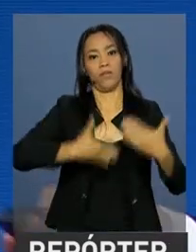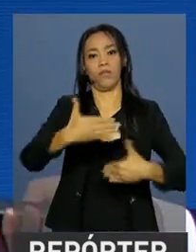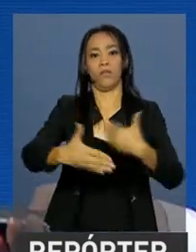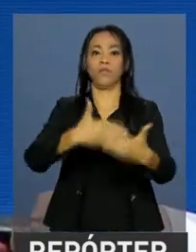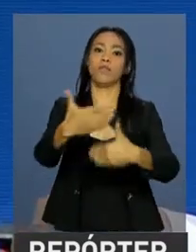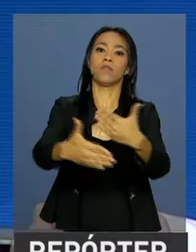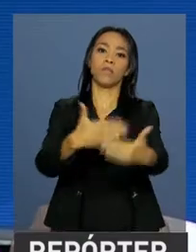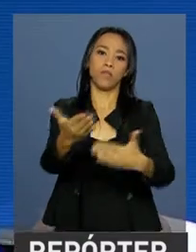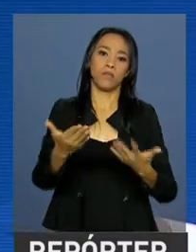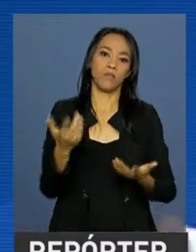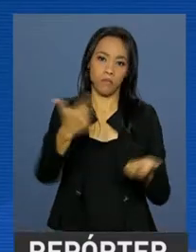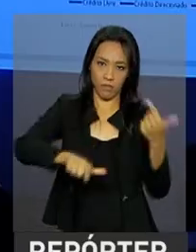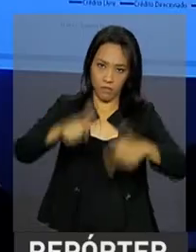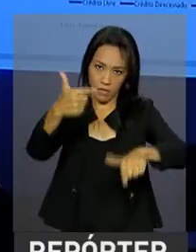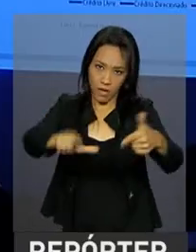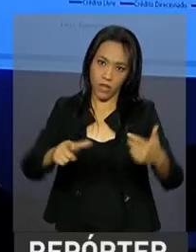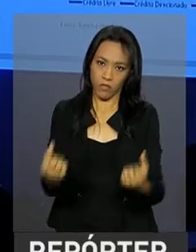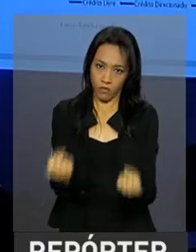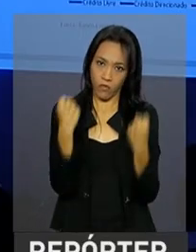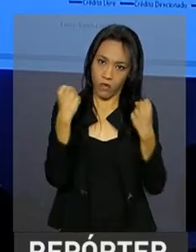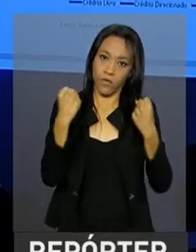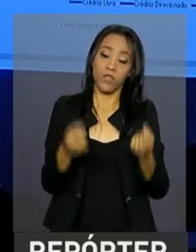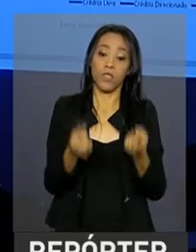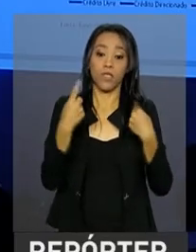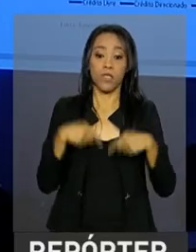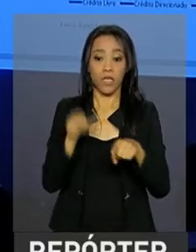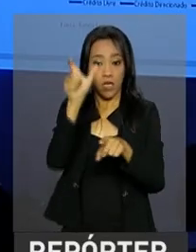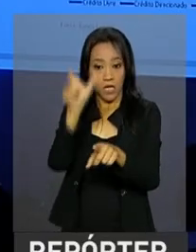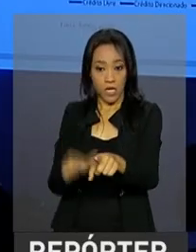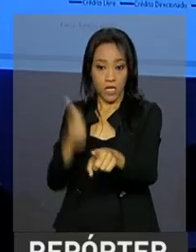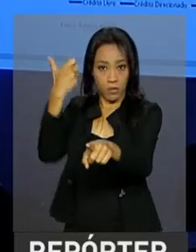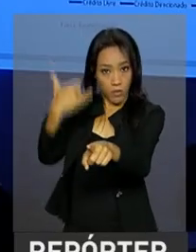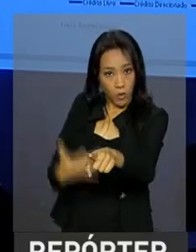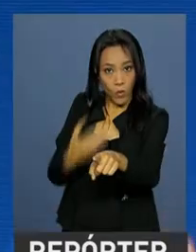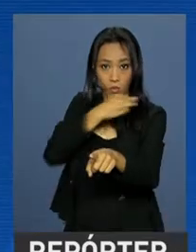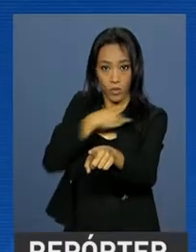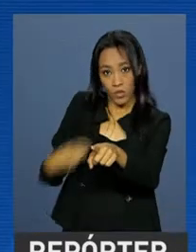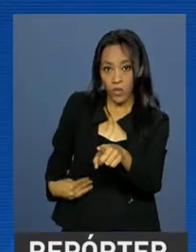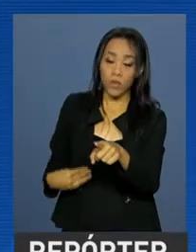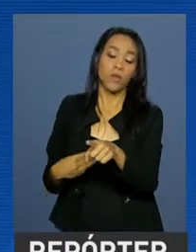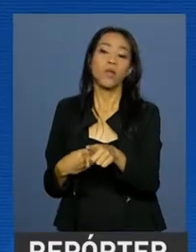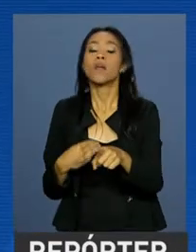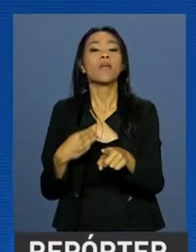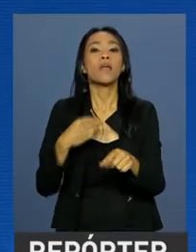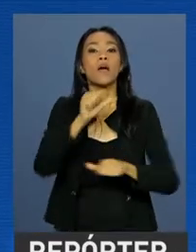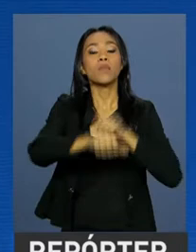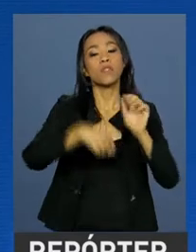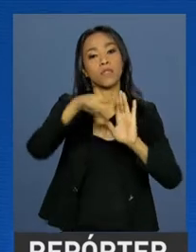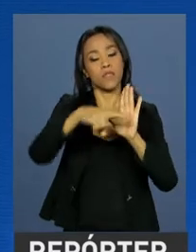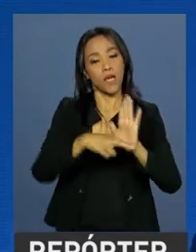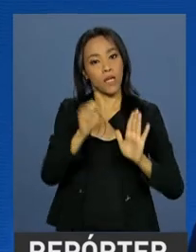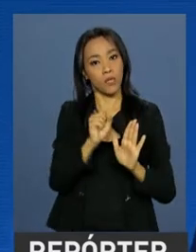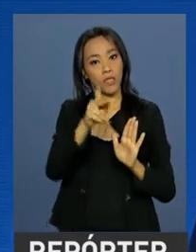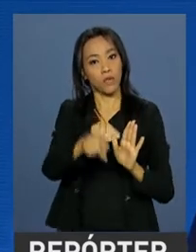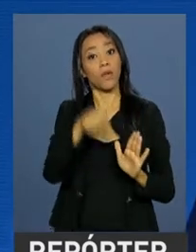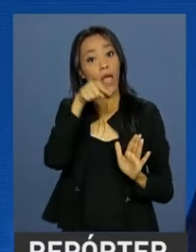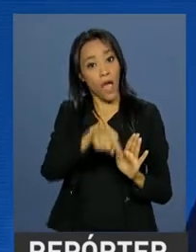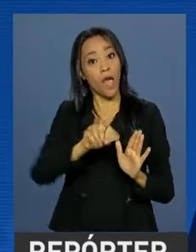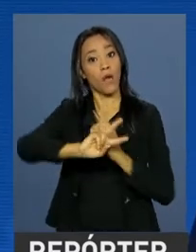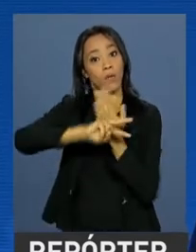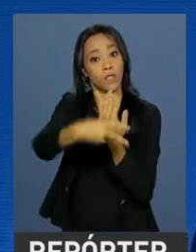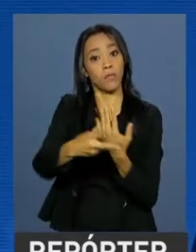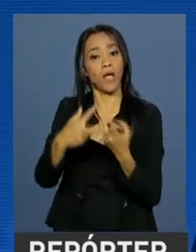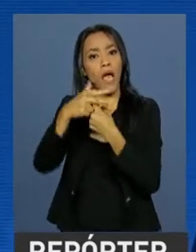crescimento cada vez mais forte. Para Henrique Meirelles, a reforma da Previdência é um dos principais alicerces para o equilíbrio fiscal.